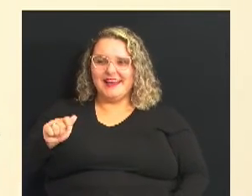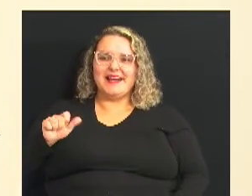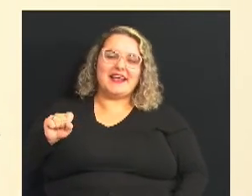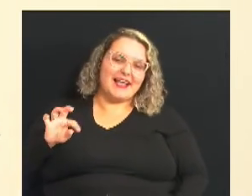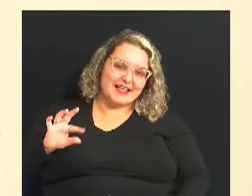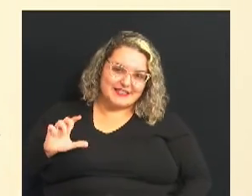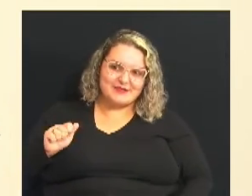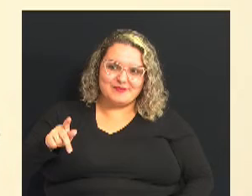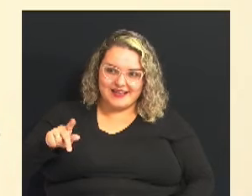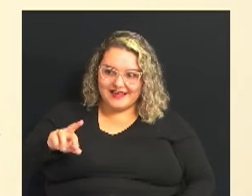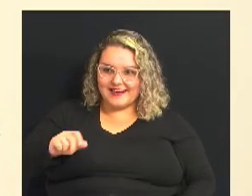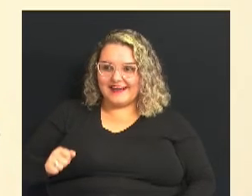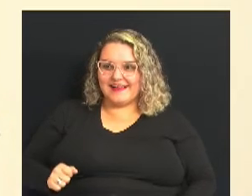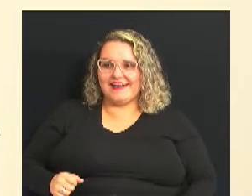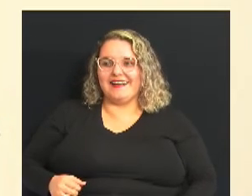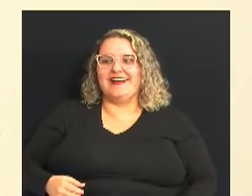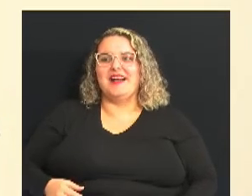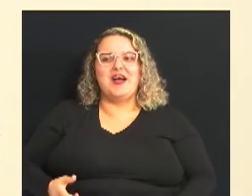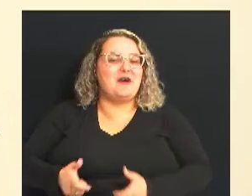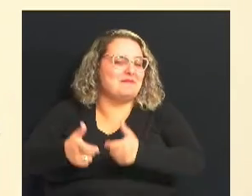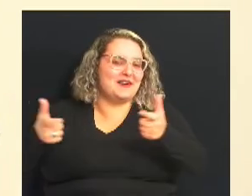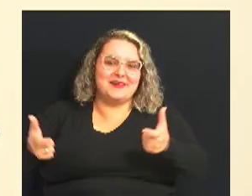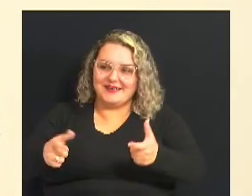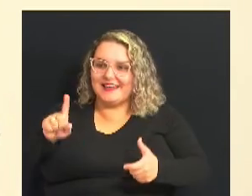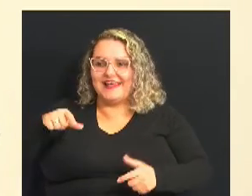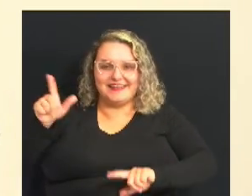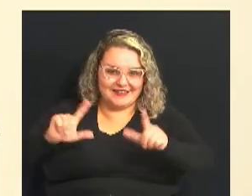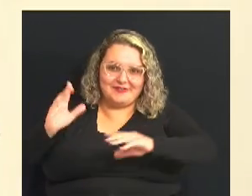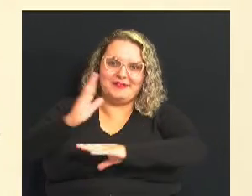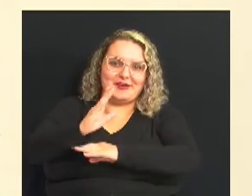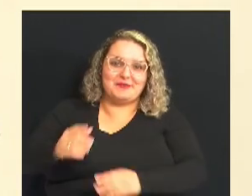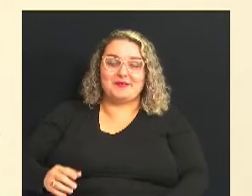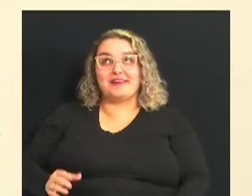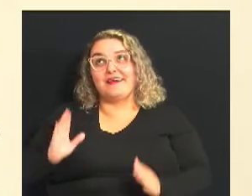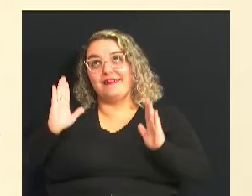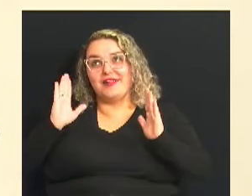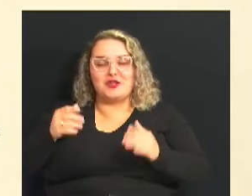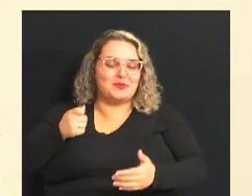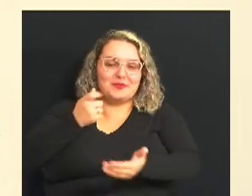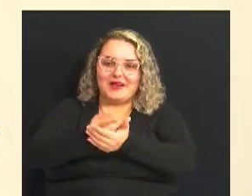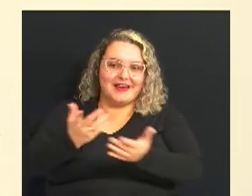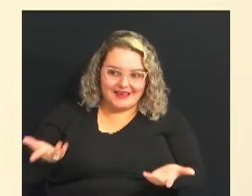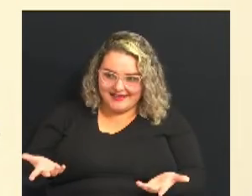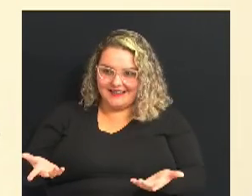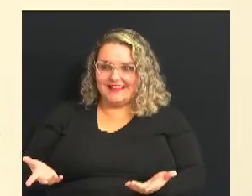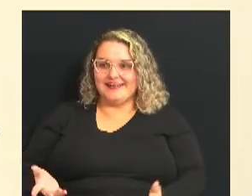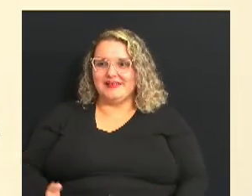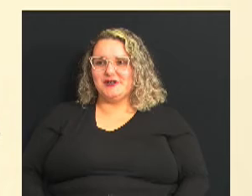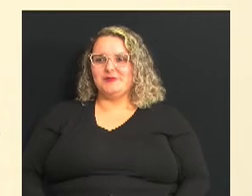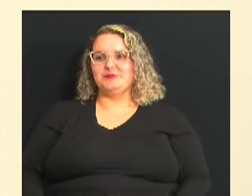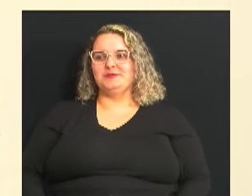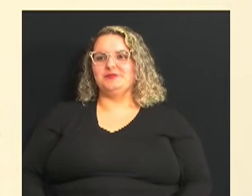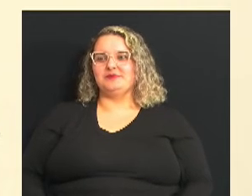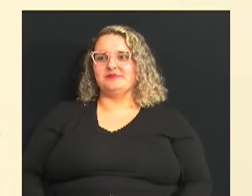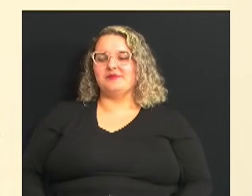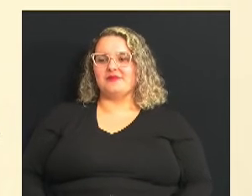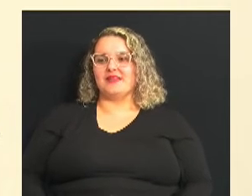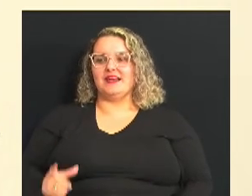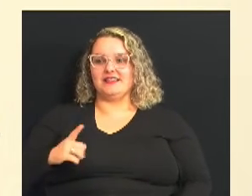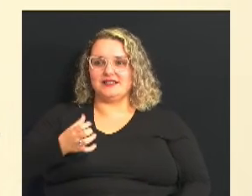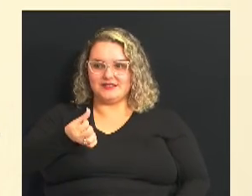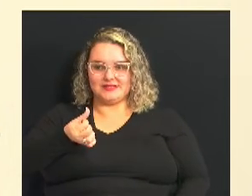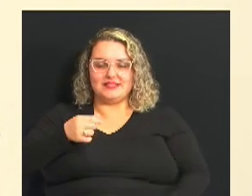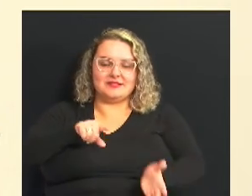eu não preciso pagar. Então vamos lá, eu tenho umas 5, 6 que eu vou deixar para o final se der. Antes de eu passar para